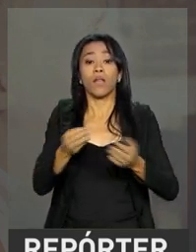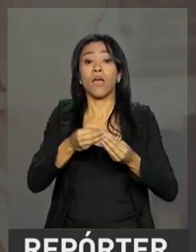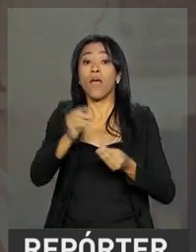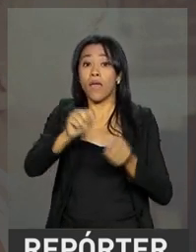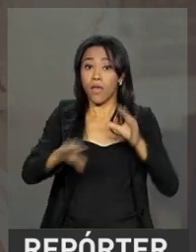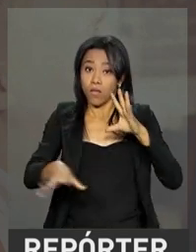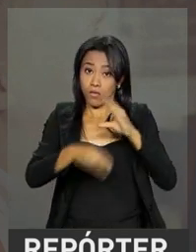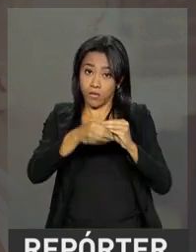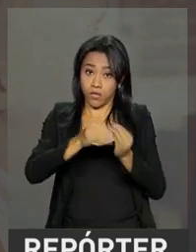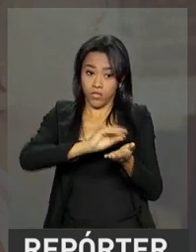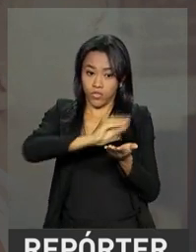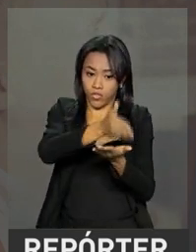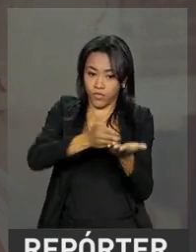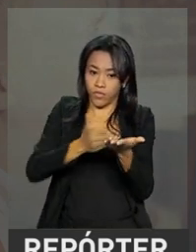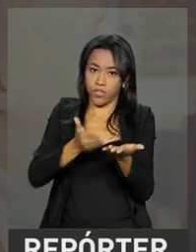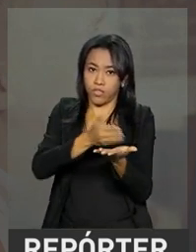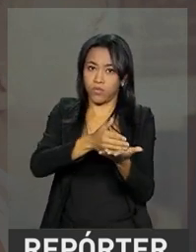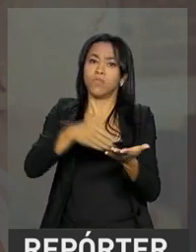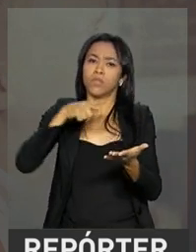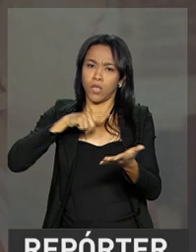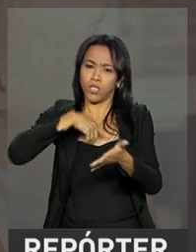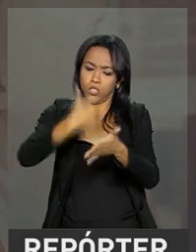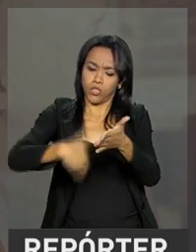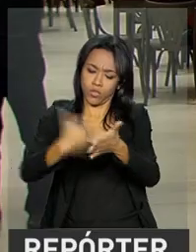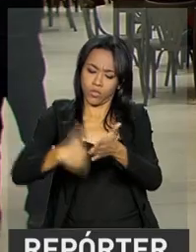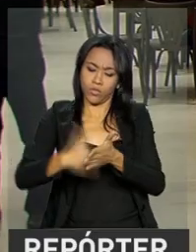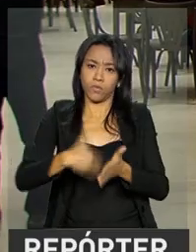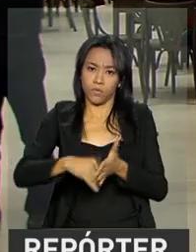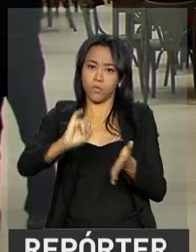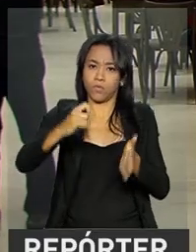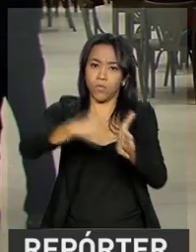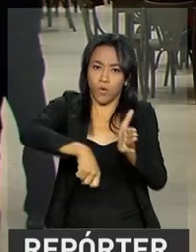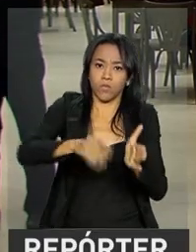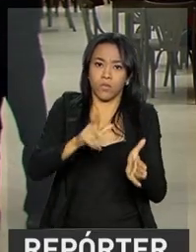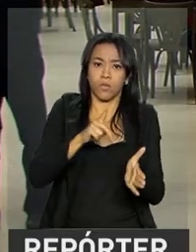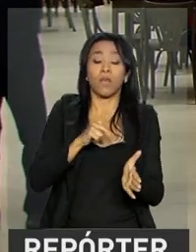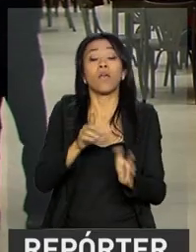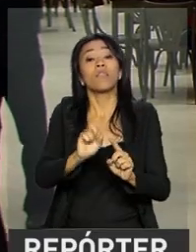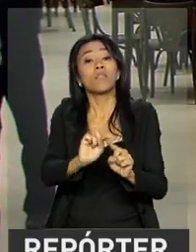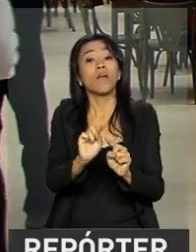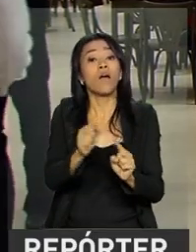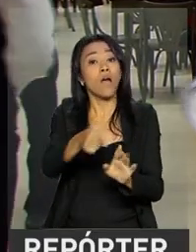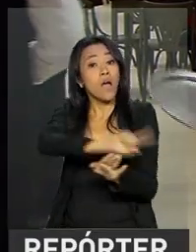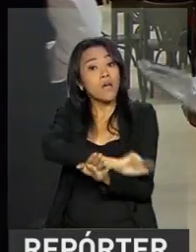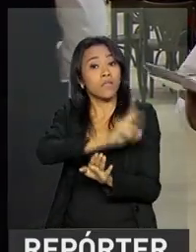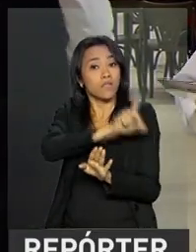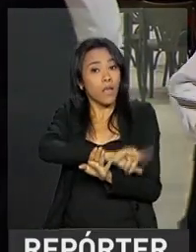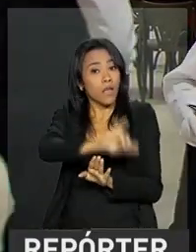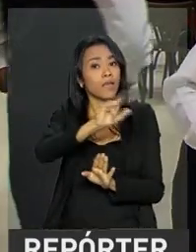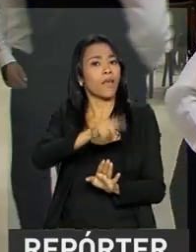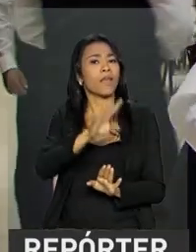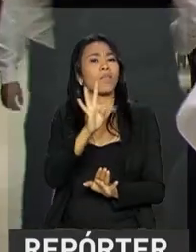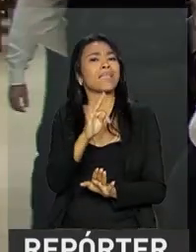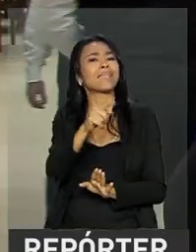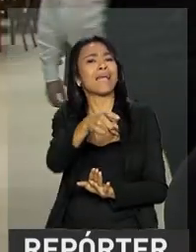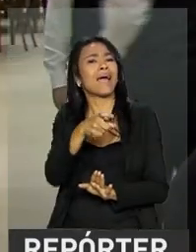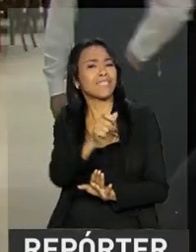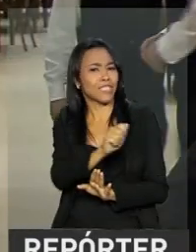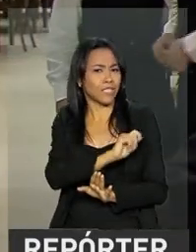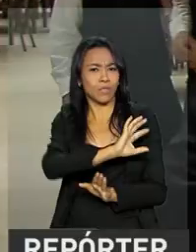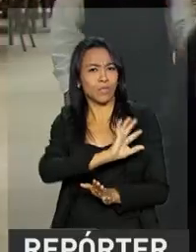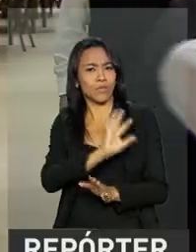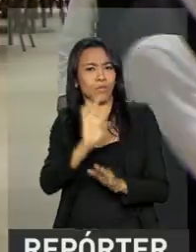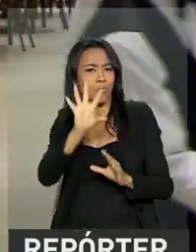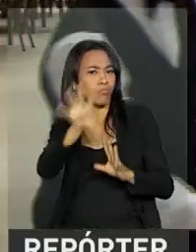os funcionários após os descontos dos impostos. Antes da lei, o que era pago como taxa de serviço não entrava